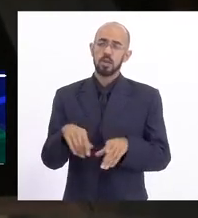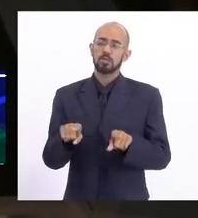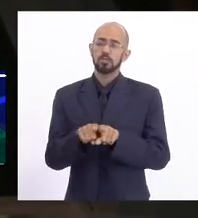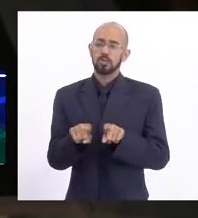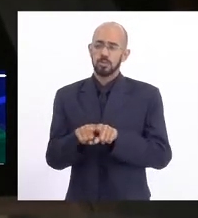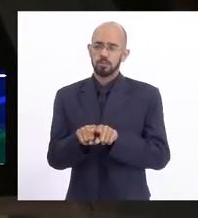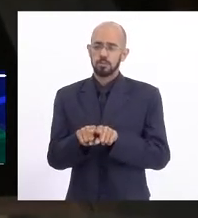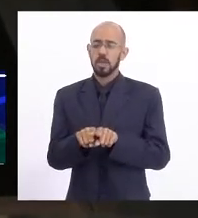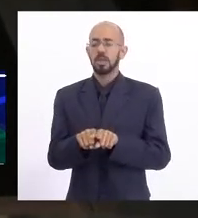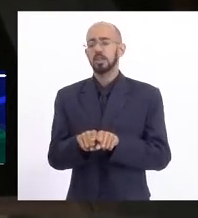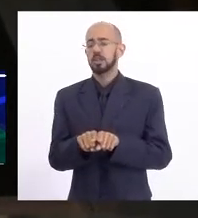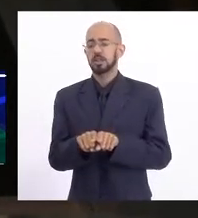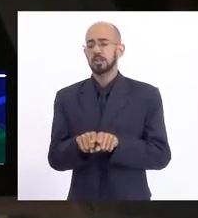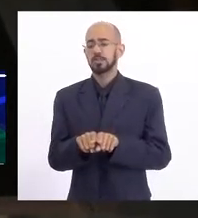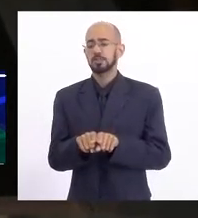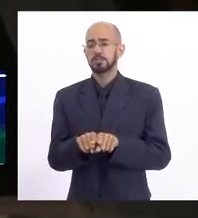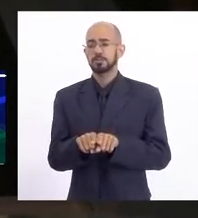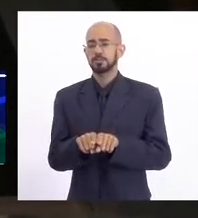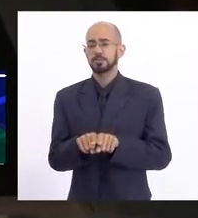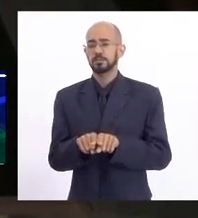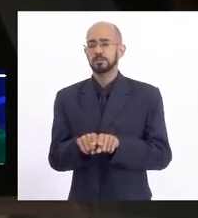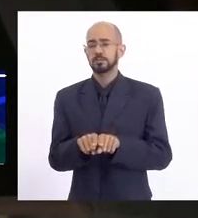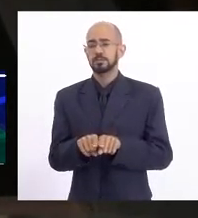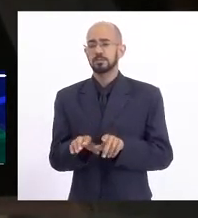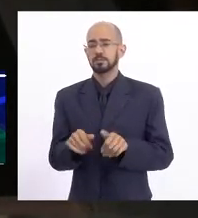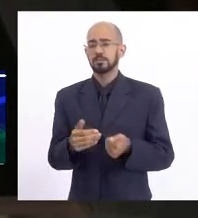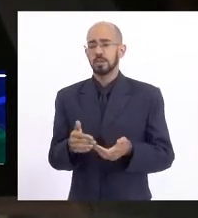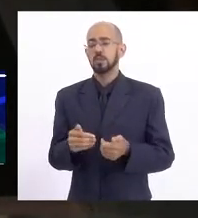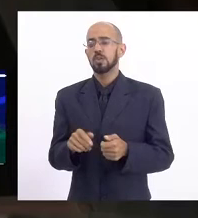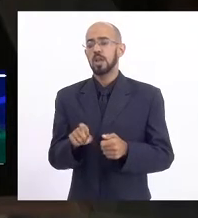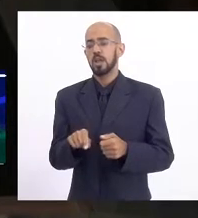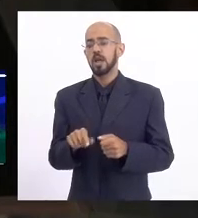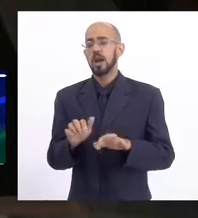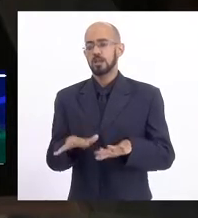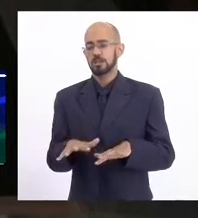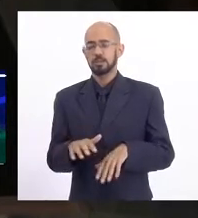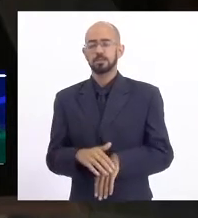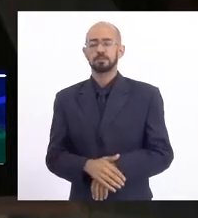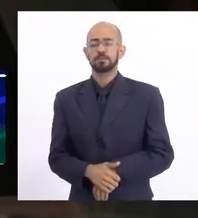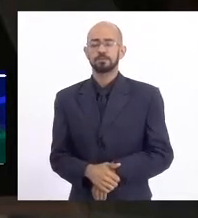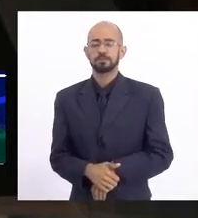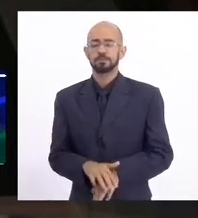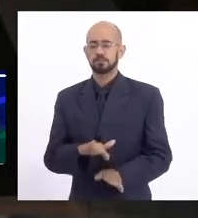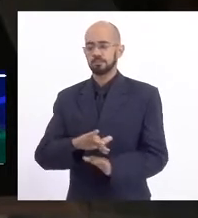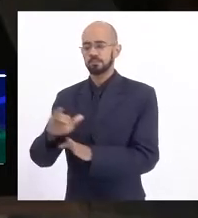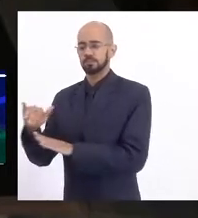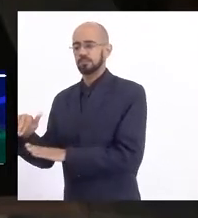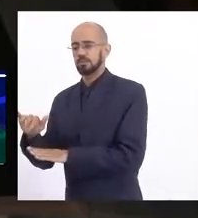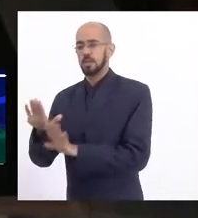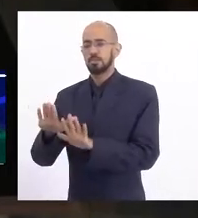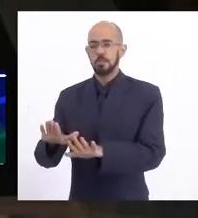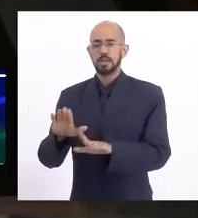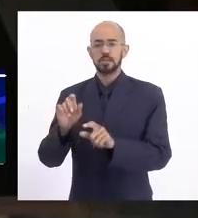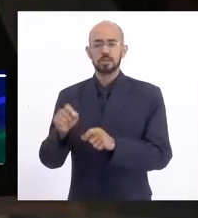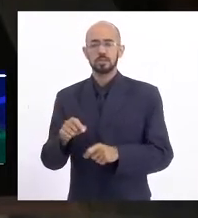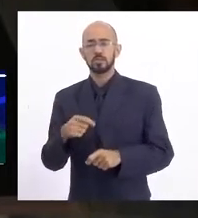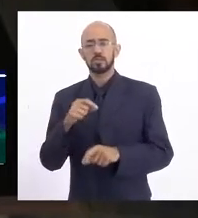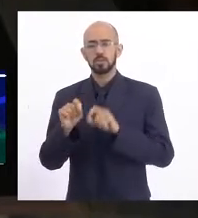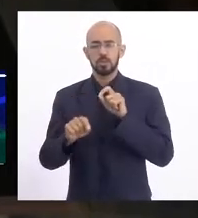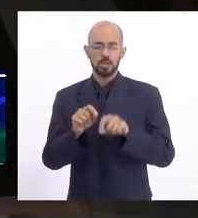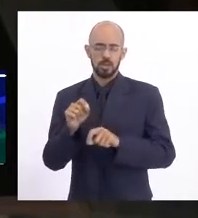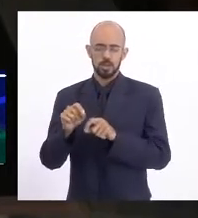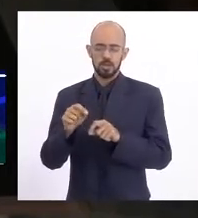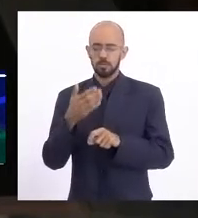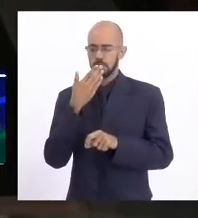ia acontecer. Enfim, então faço aqui essa introdução. Entretanto, eu chamo a atenção de